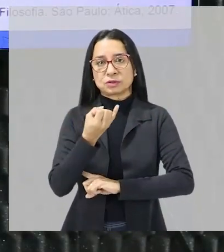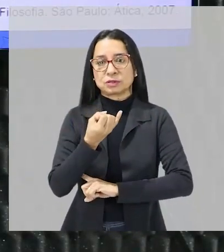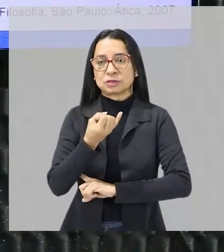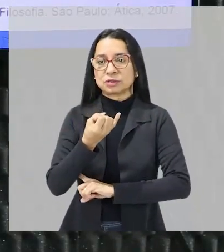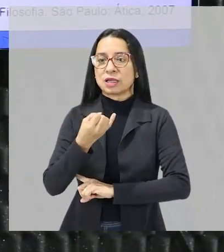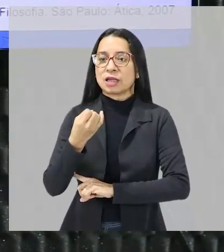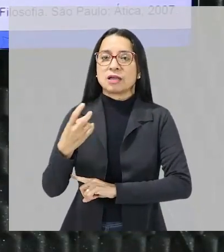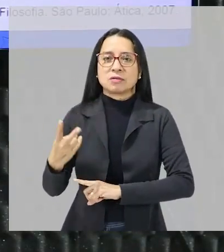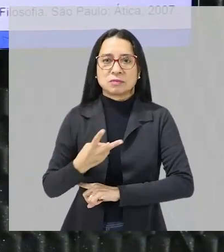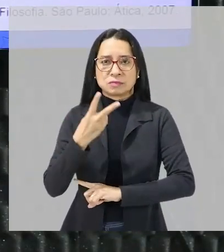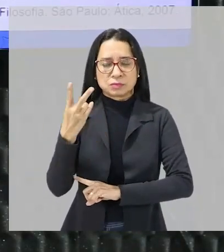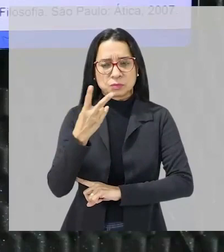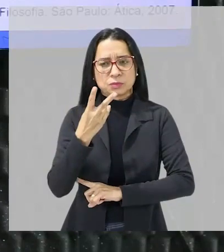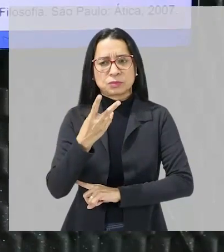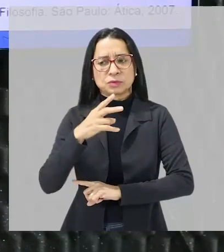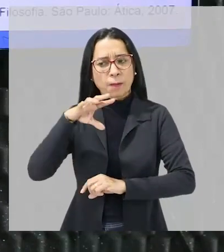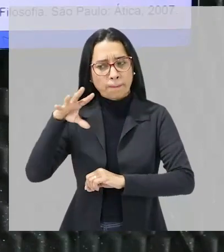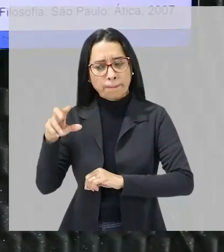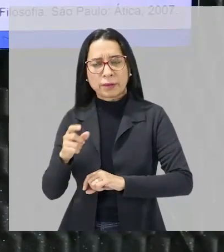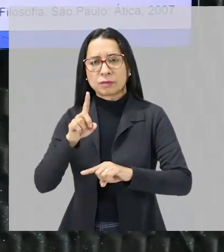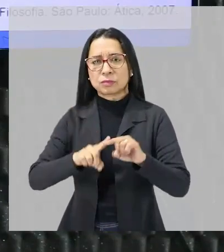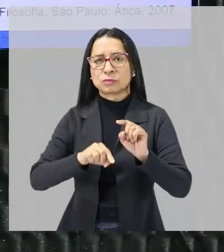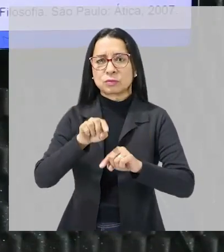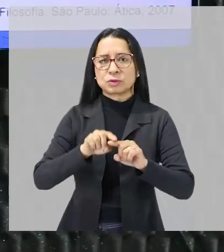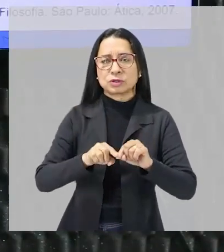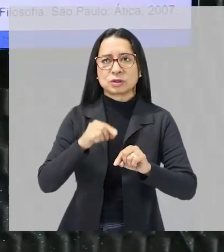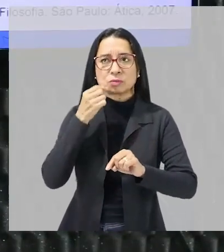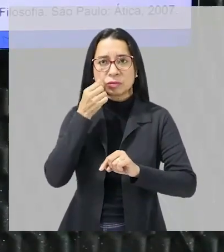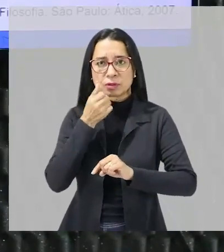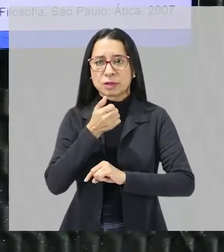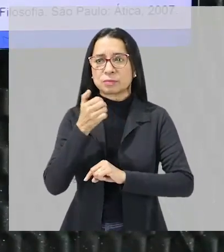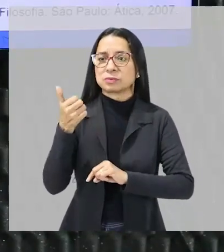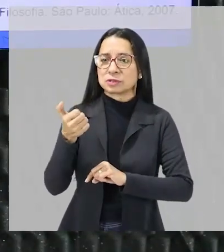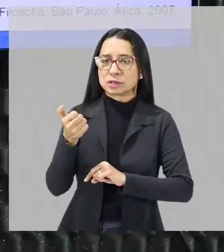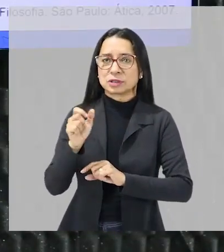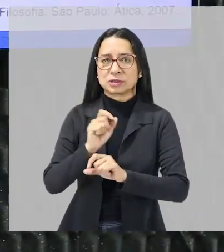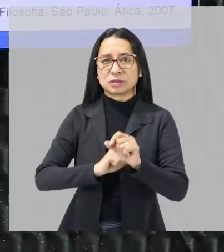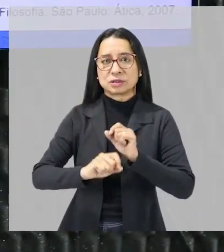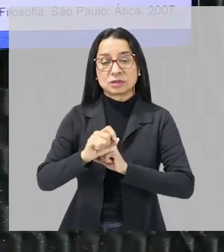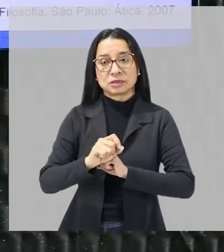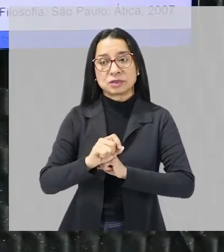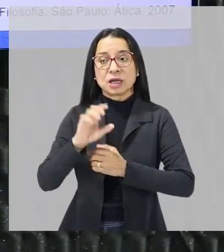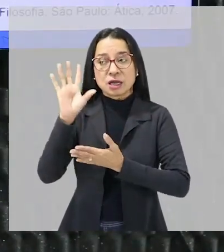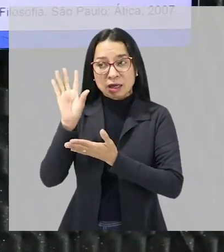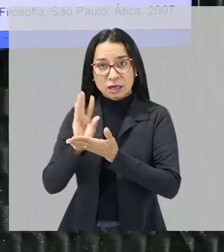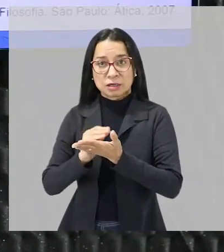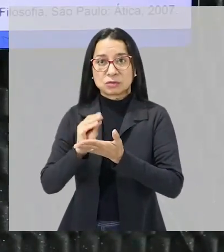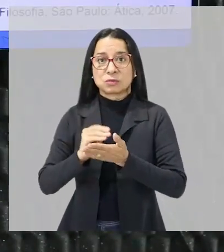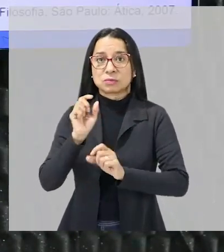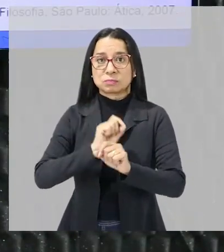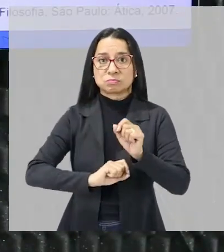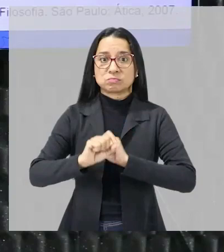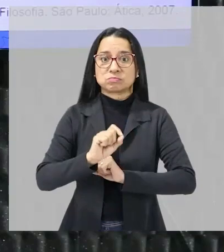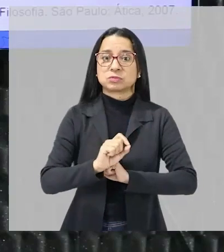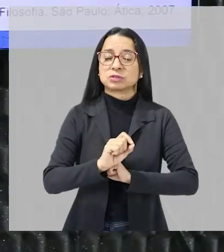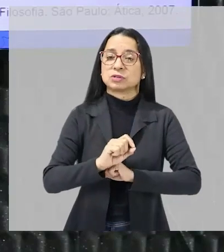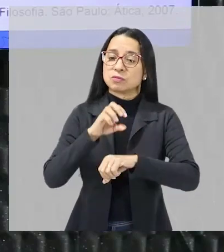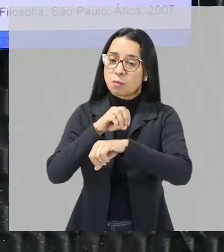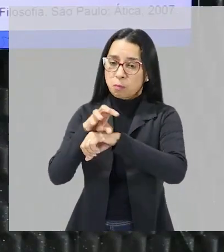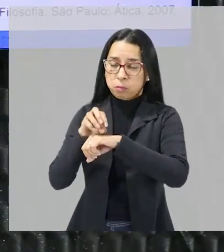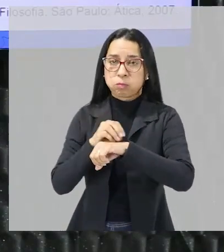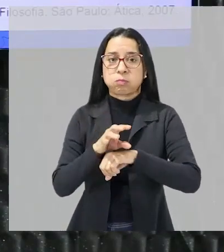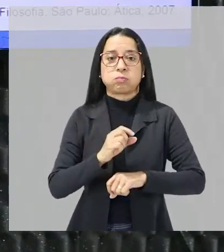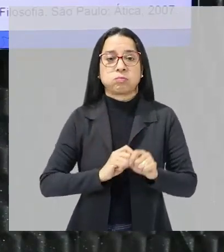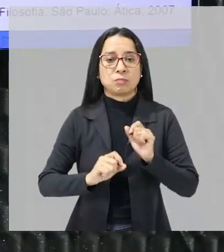aí teu material, caneta, lápis, etc., para poder anotar essas dicas que eu vou passar para ti. E a gente começa com uma questão que caiu na